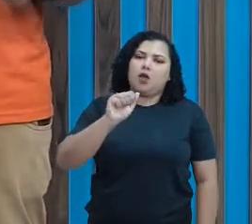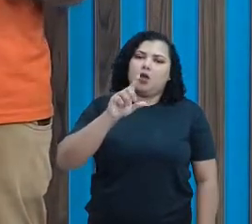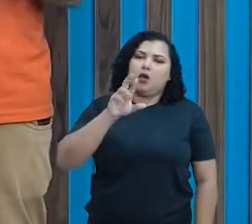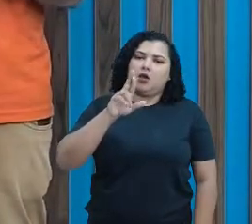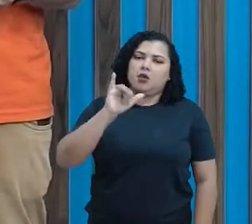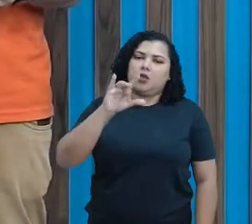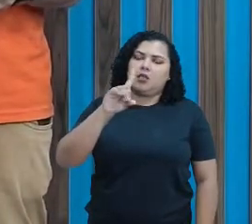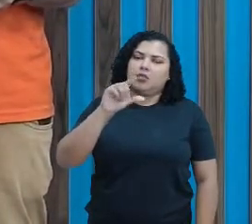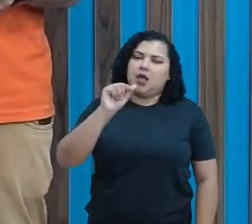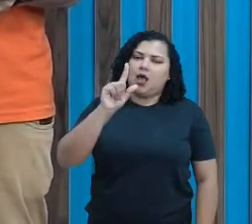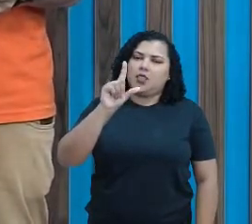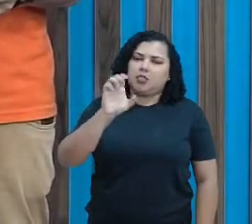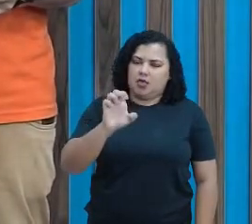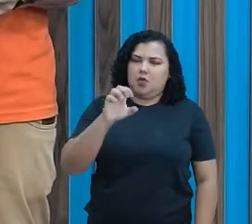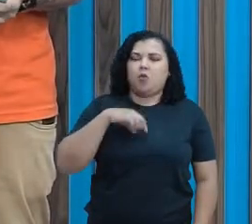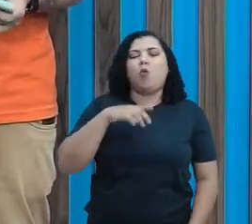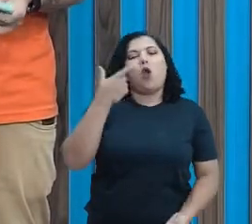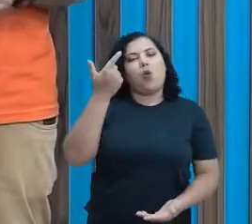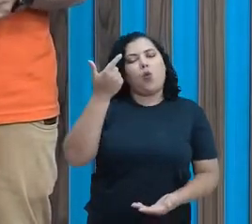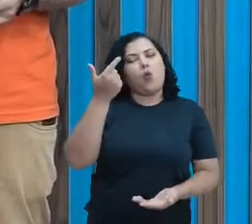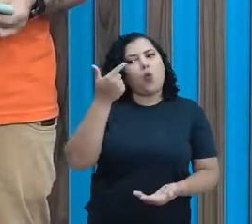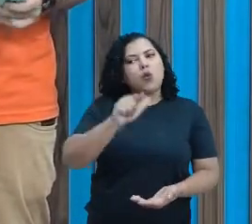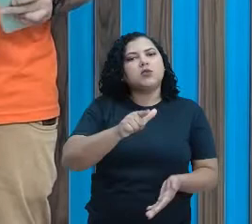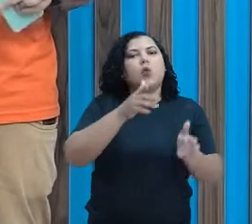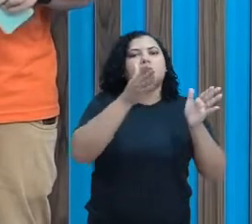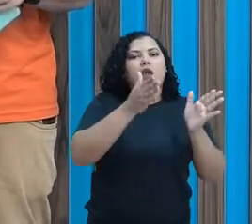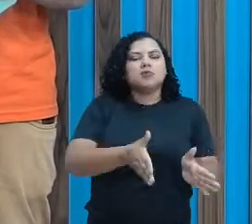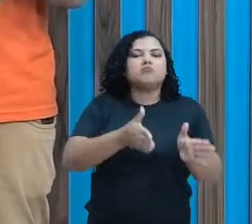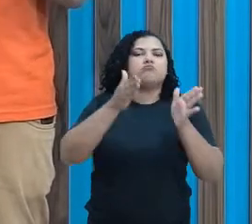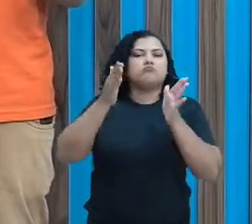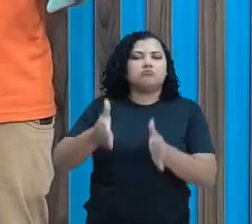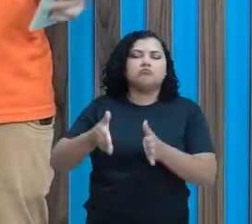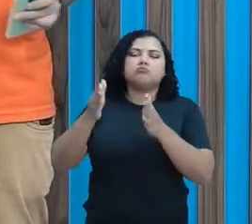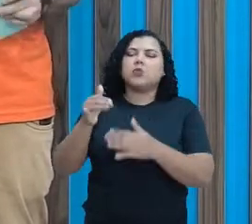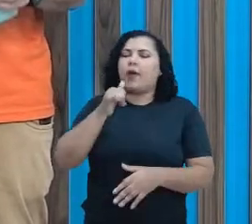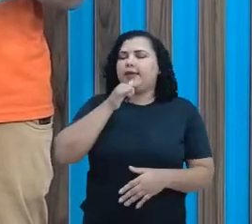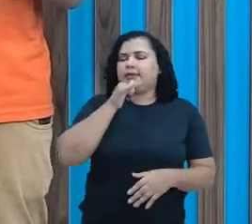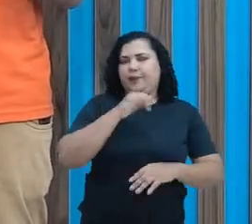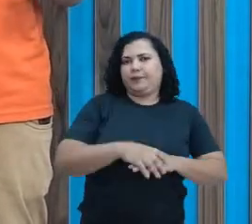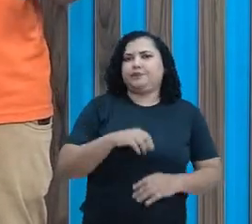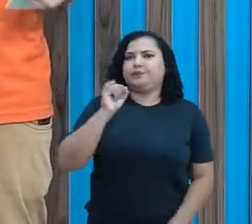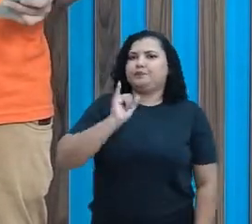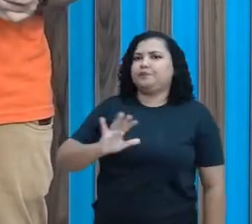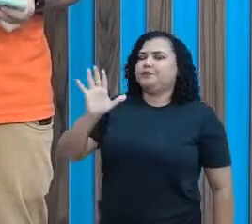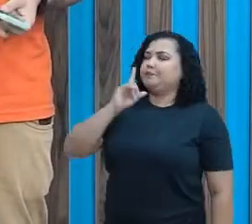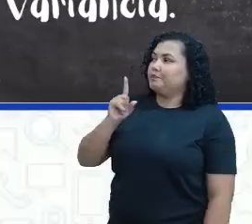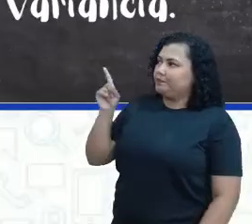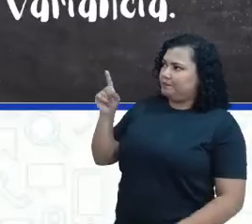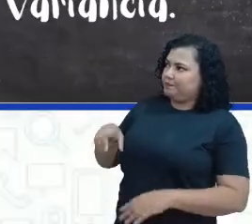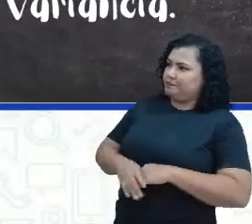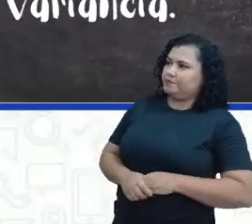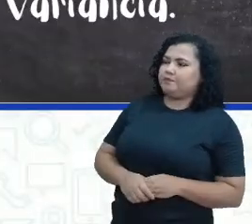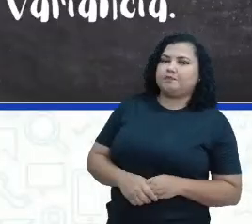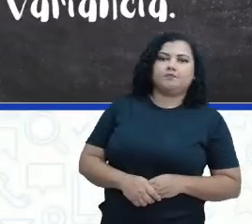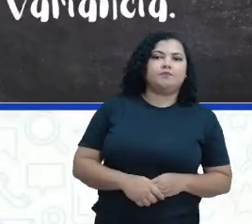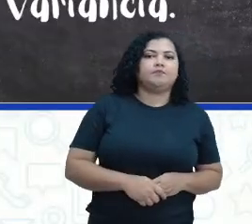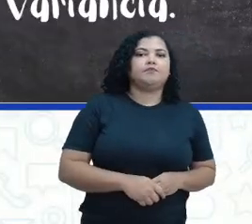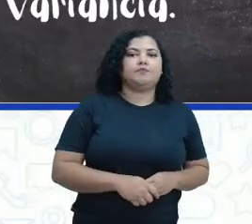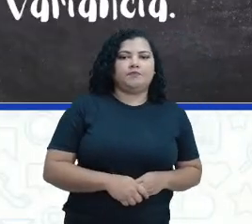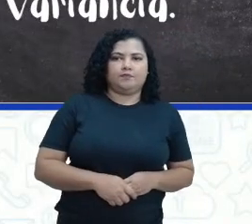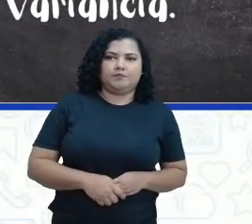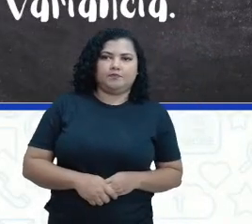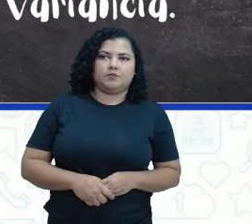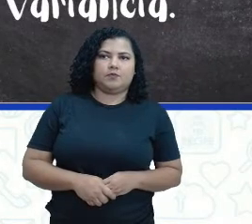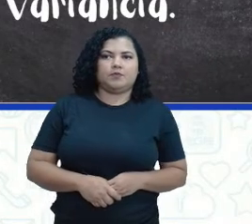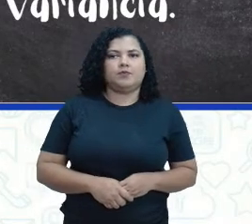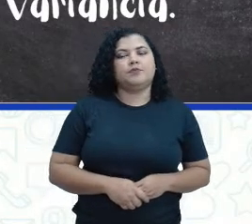situação fictícia que nós trouxemos, tá certo? A gente vai pegar, por exemplo, essa imagem aí, eu diria que nessa imagem aí é